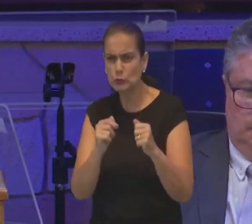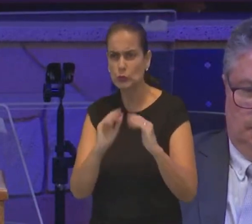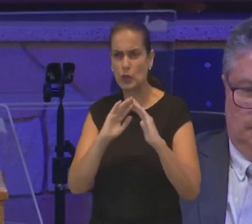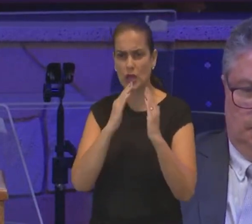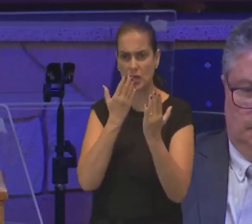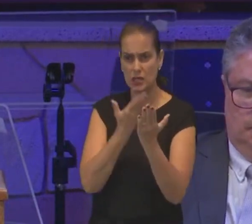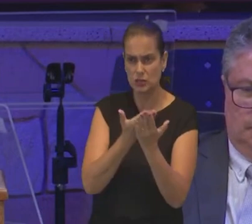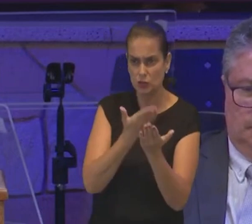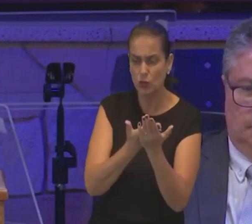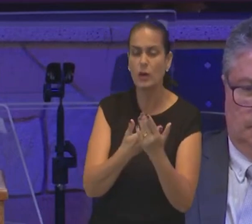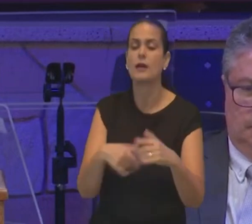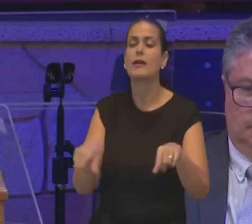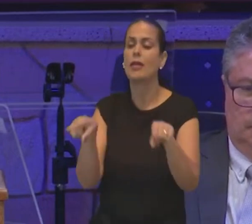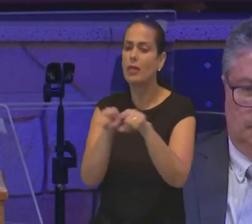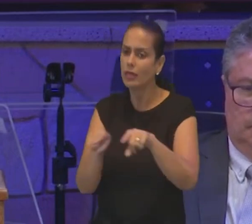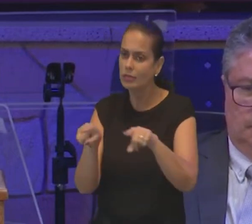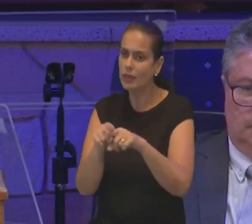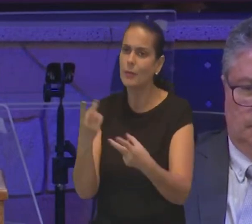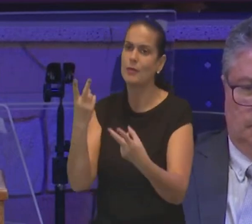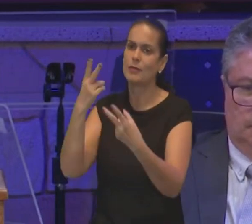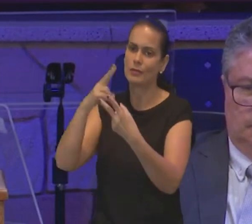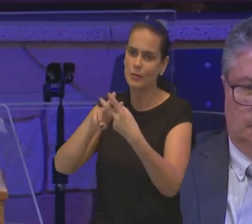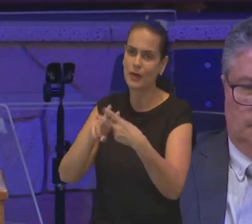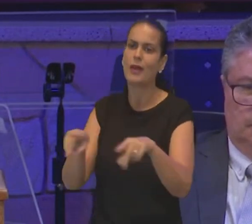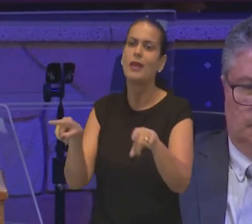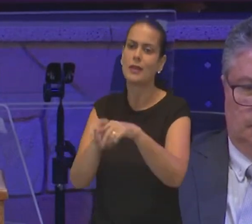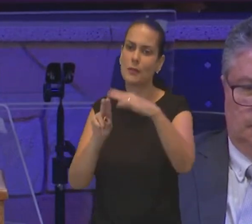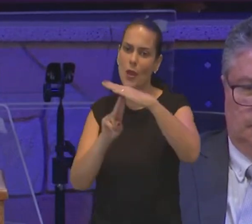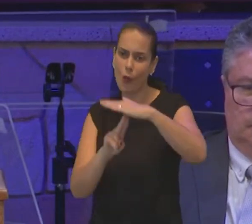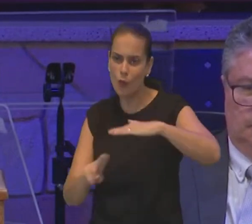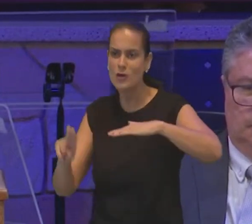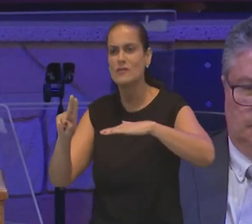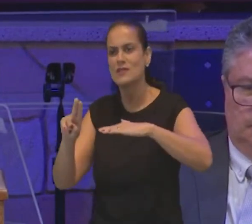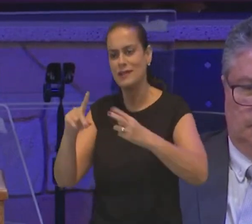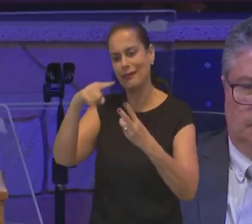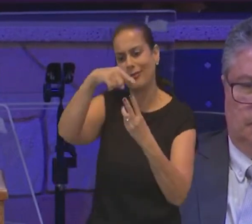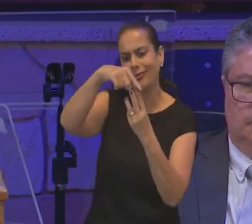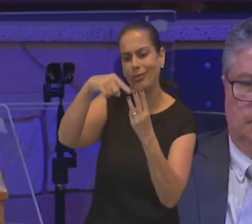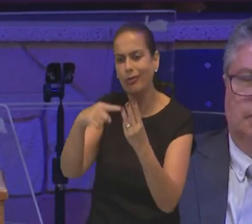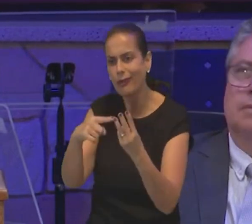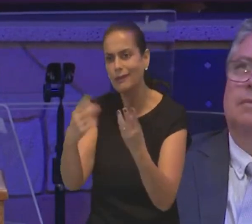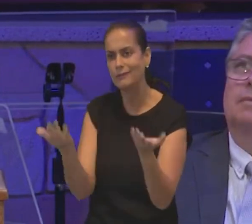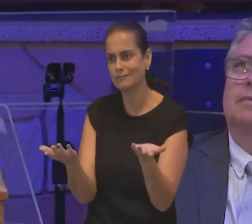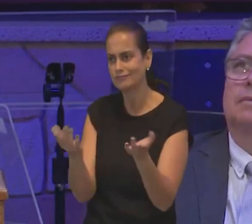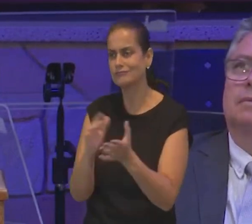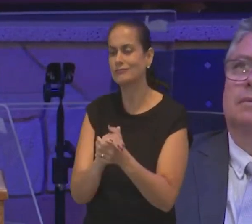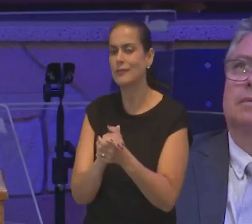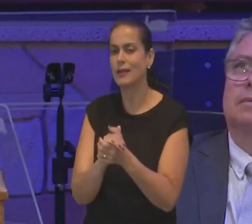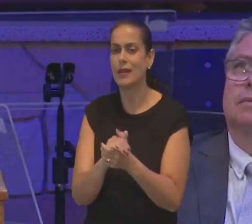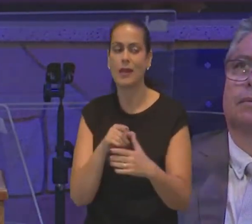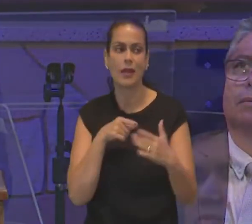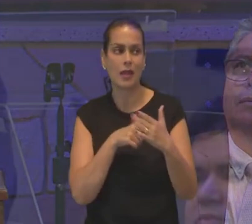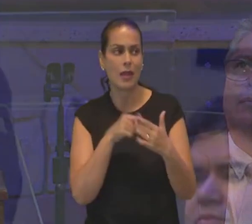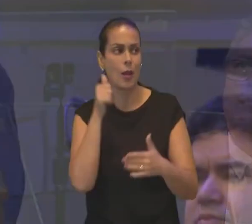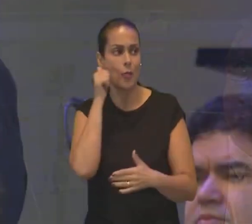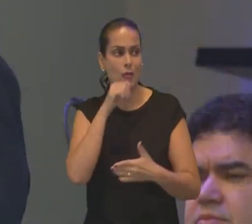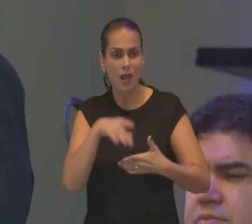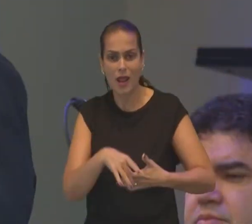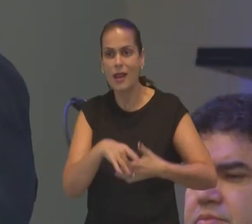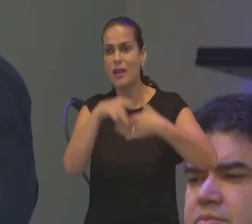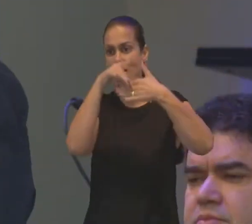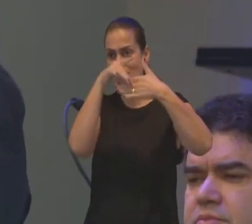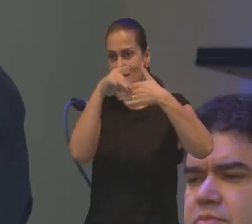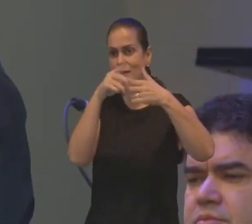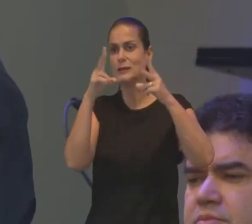escolar, como a prisional, como a universitária. E ela é a nossa líder em todo